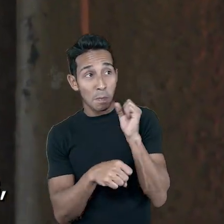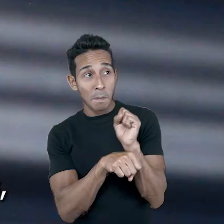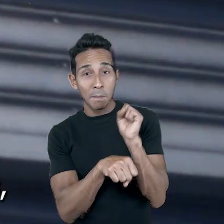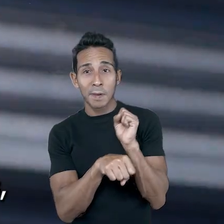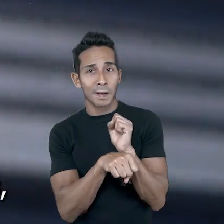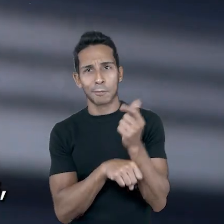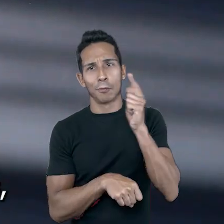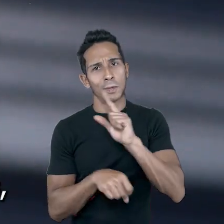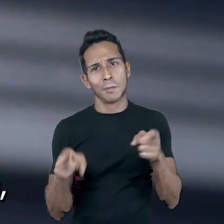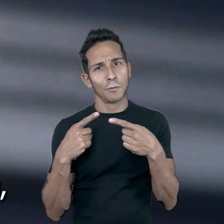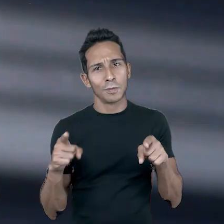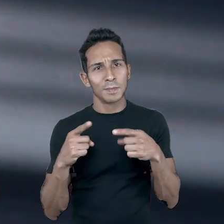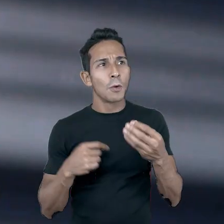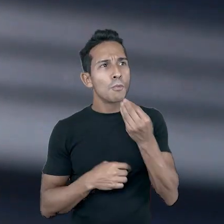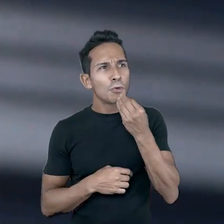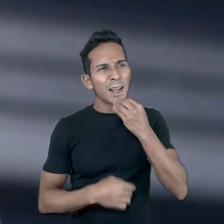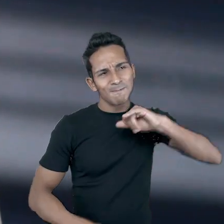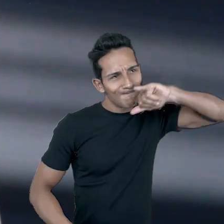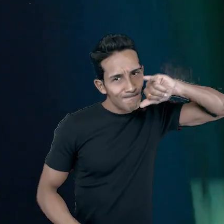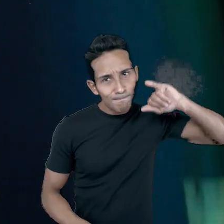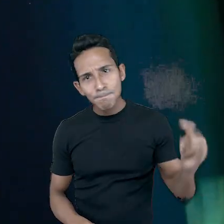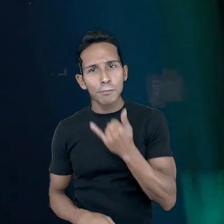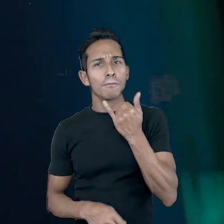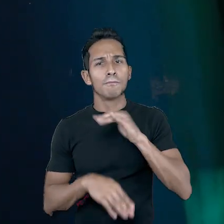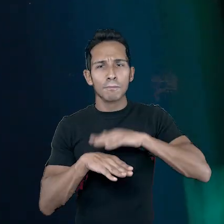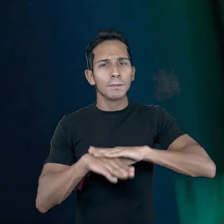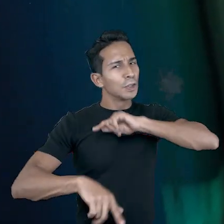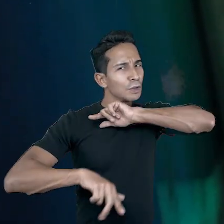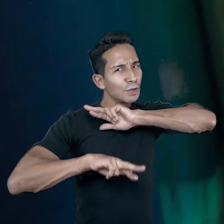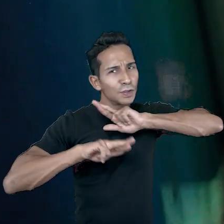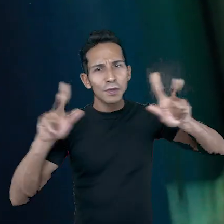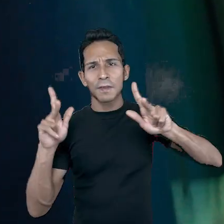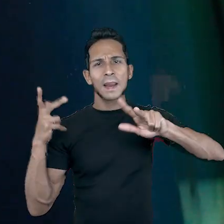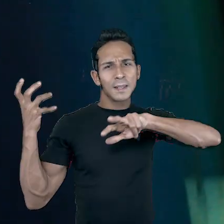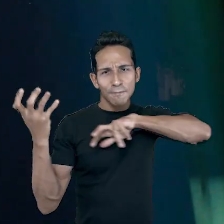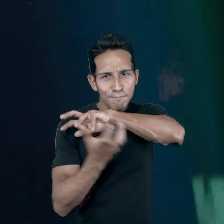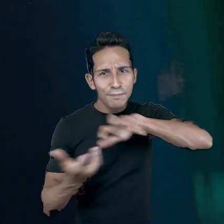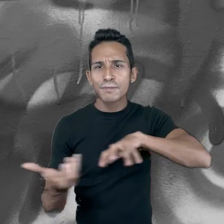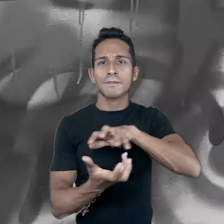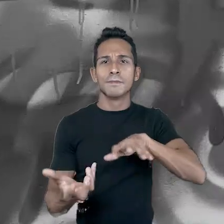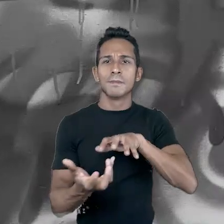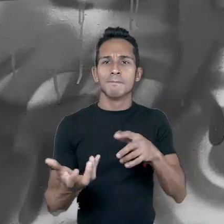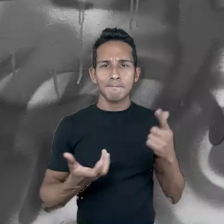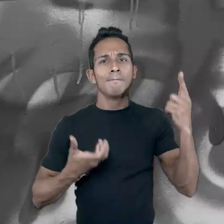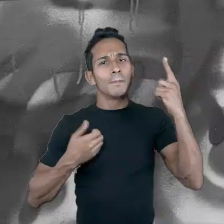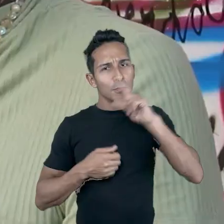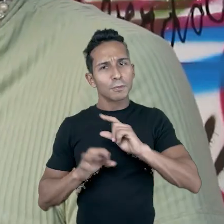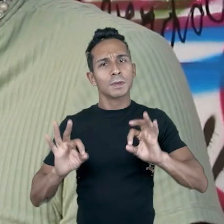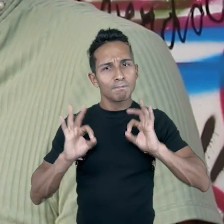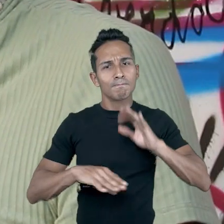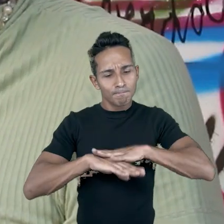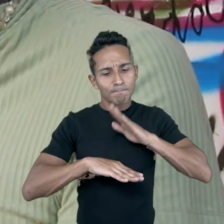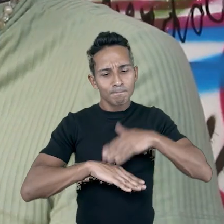das oportunidades dadas, né? Então você tem que agarrar essas oportunidades, você tem que fazer de um jeito que é disruptivo, que é rebelde, para conseguir fazer